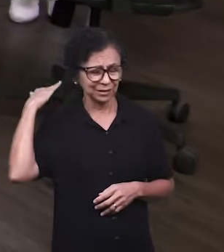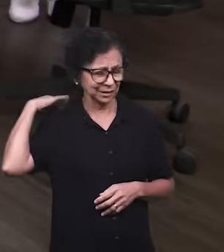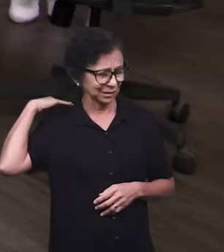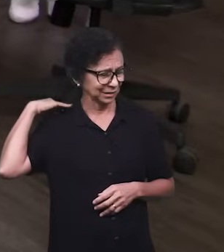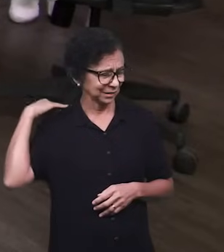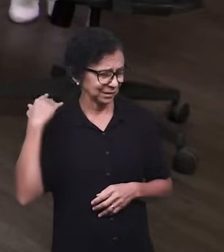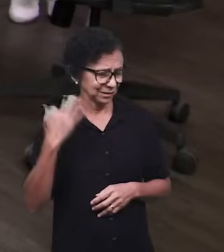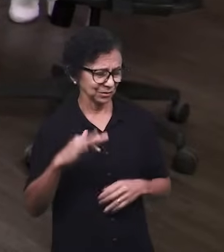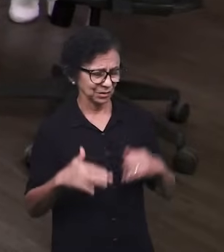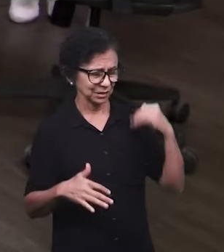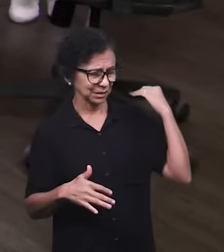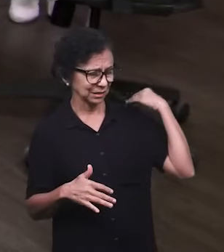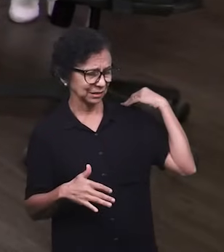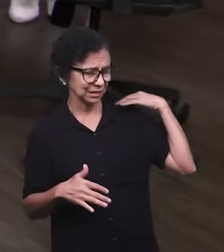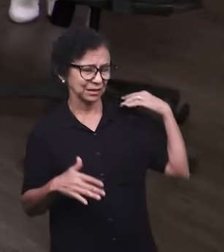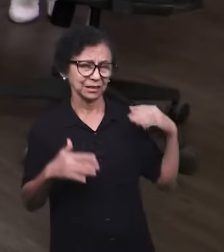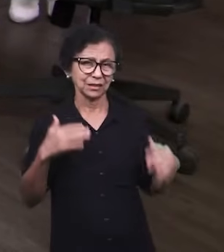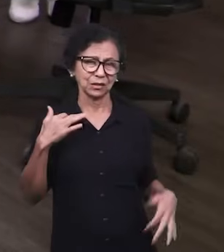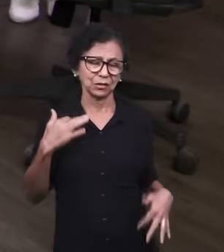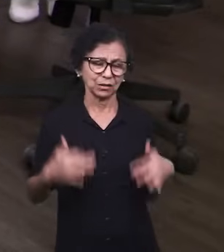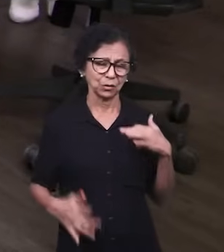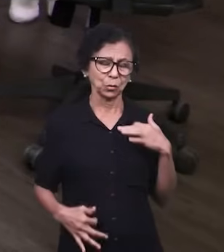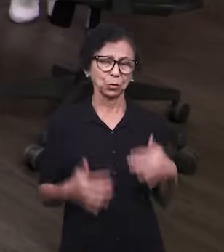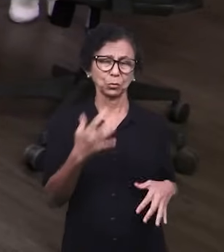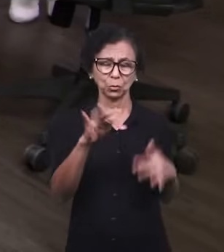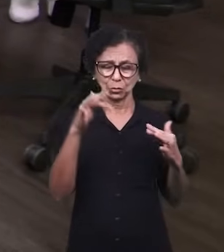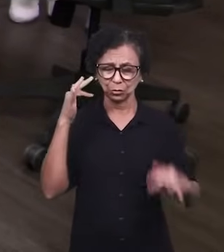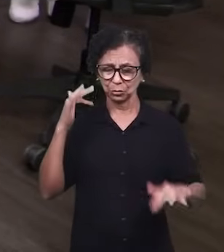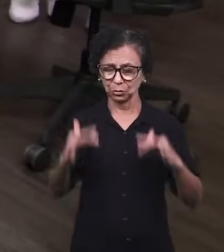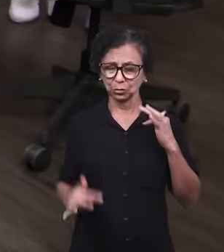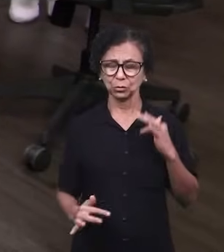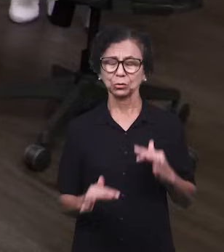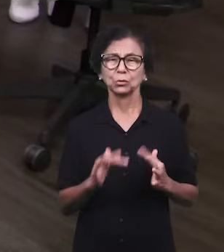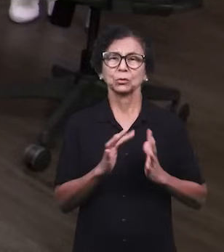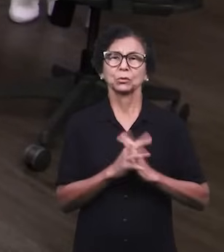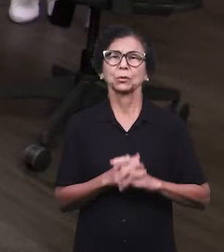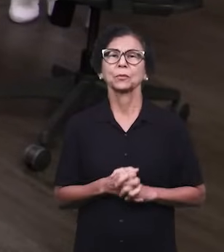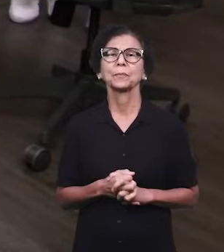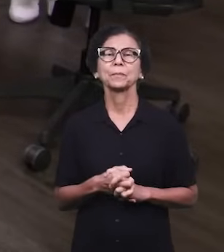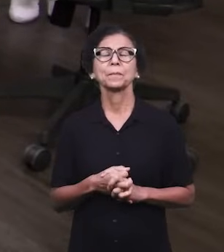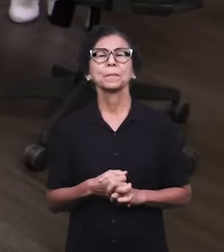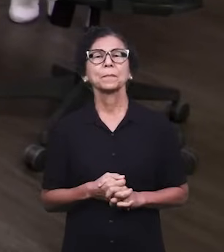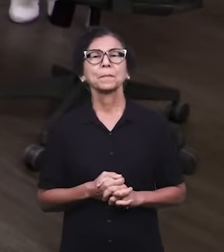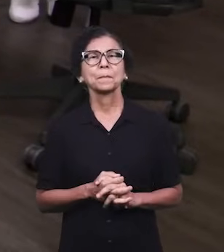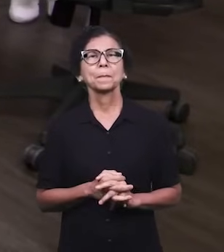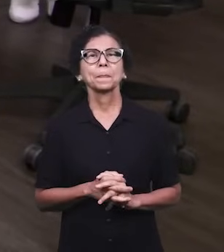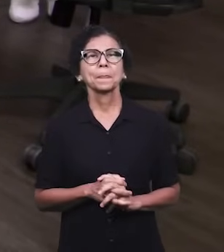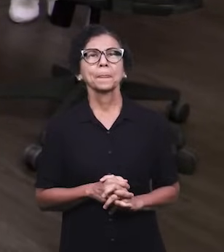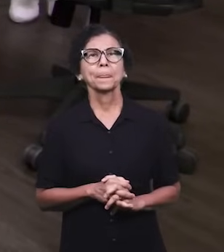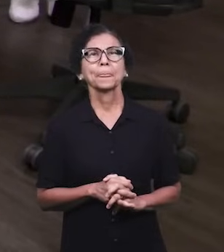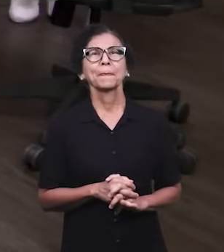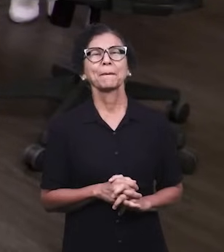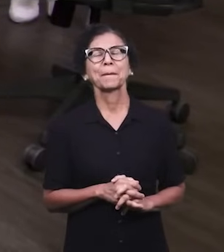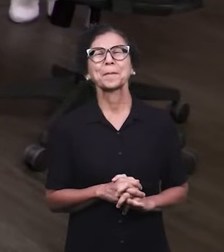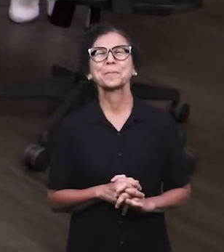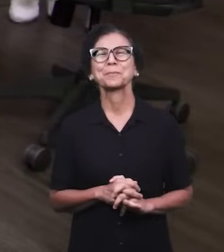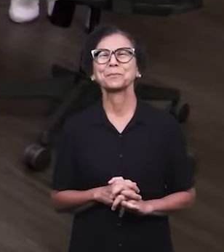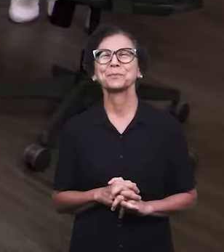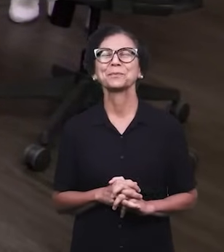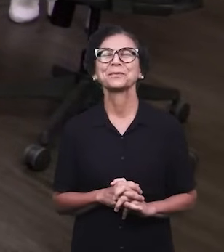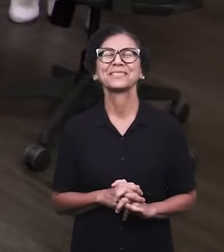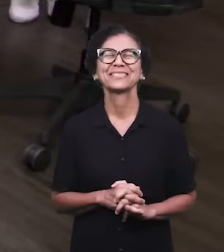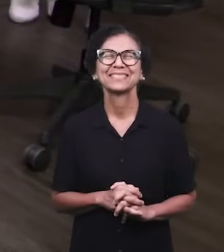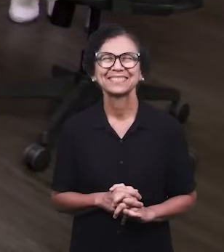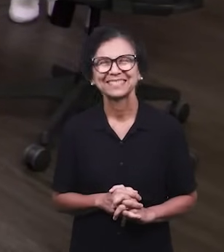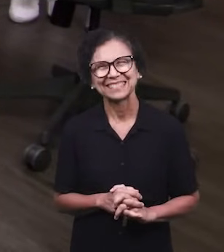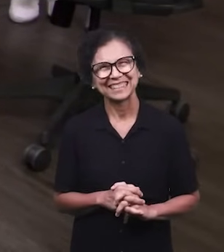vendo. Então é um sintoma. Então é um conjunto de sinais e sintomas. Isso é síndrome, eu aprendi isso com o pastor Amadeu. Pronto.